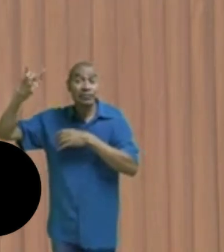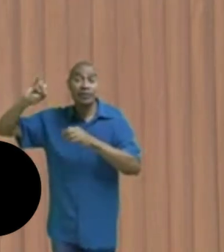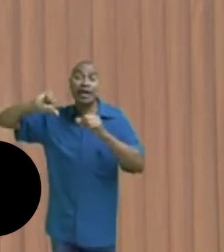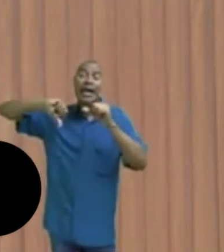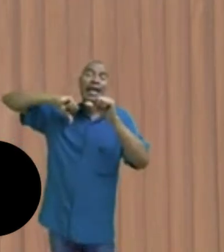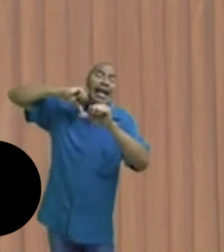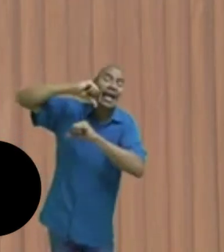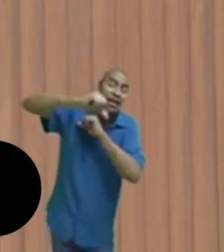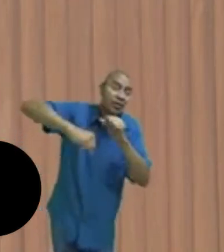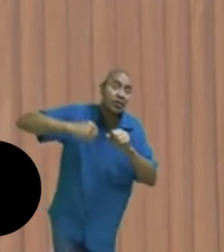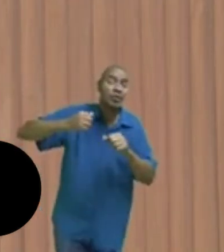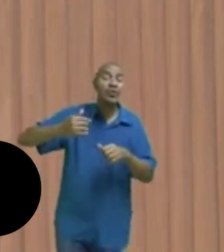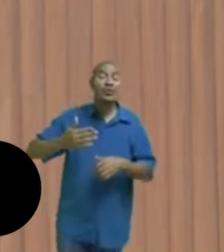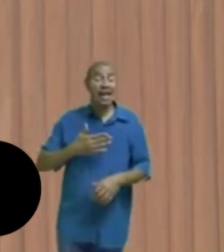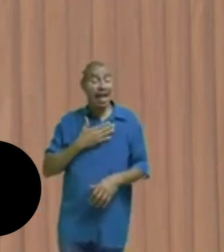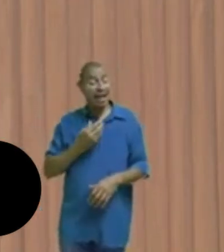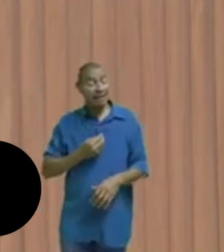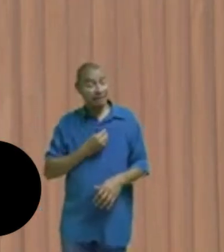se encheram de júbilo.